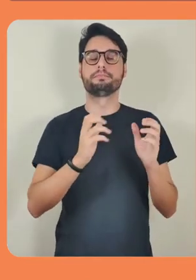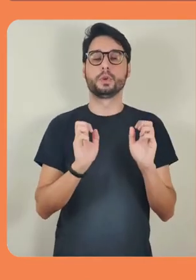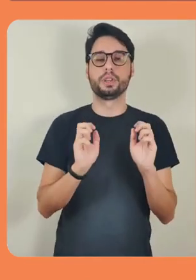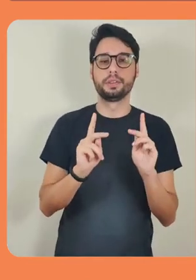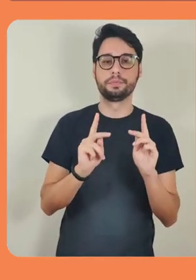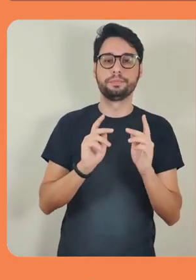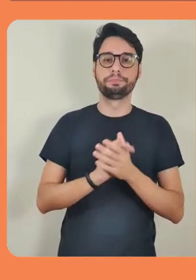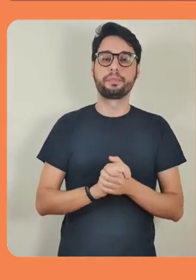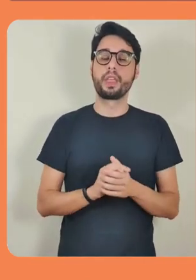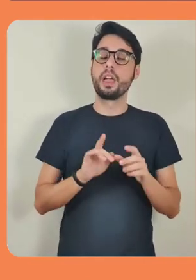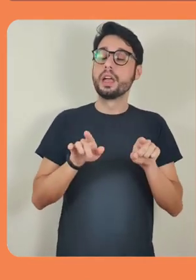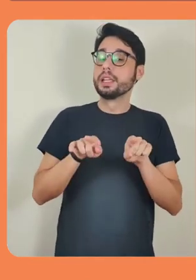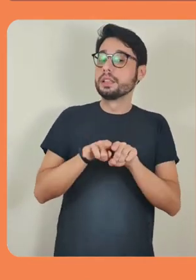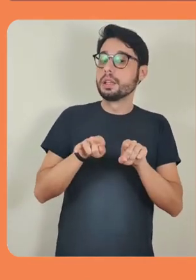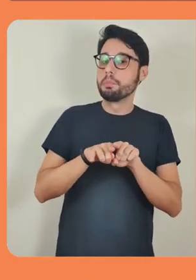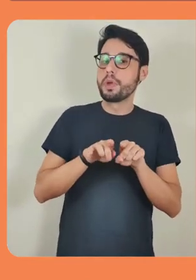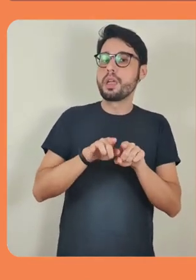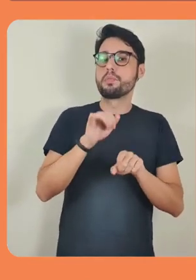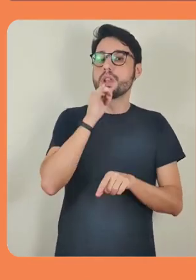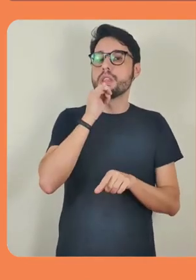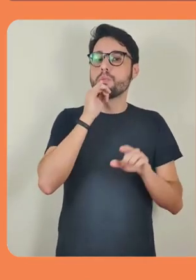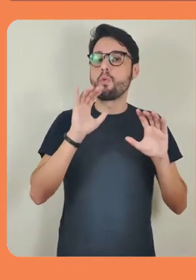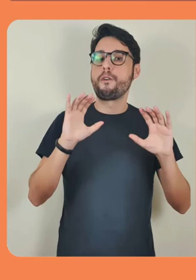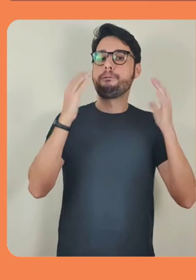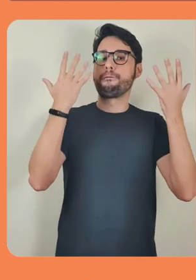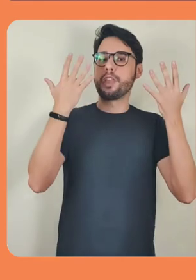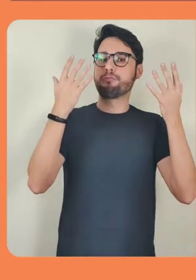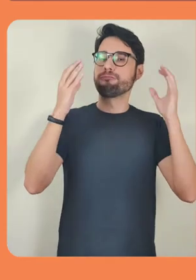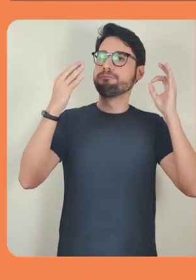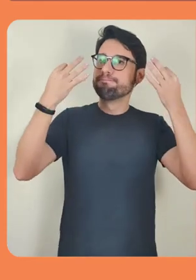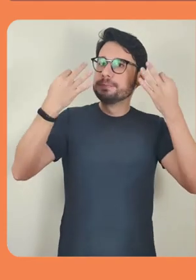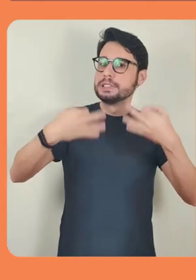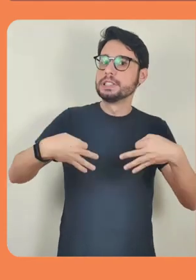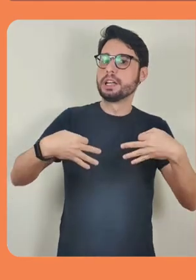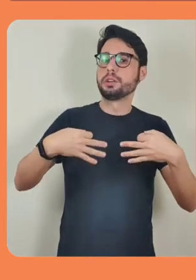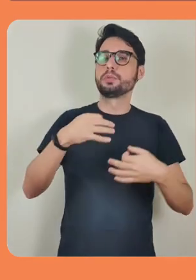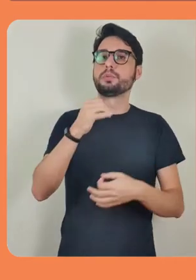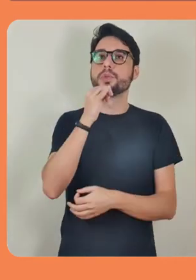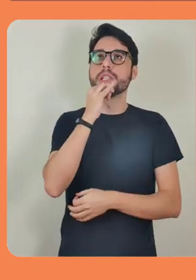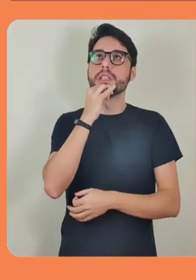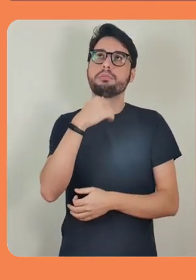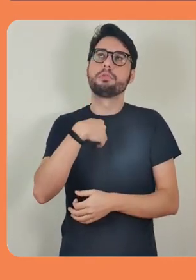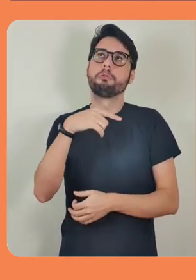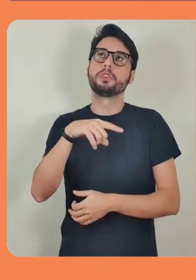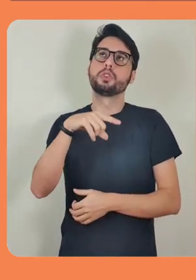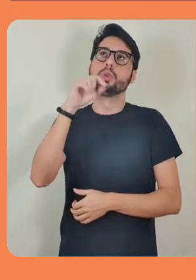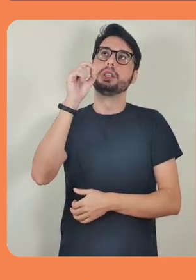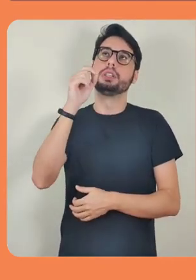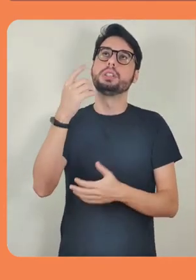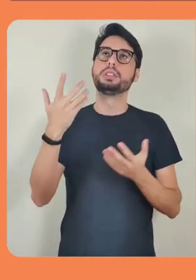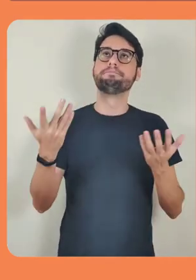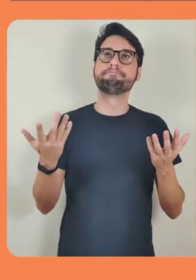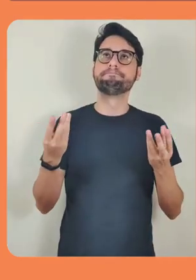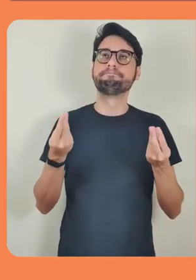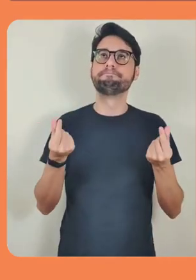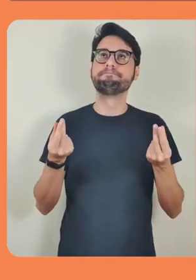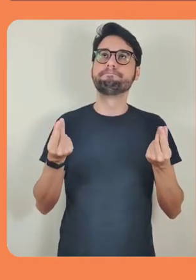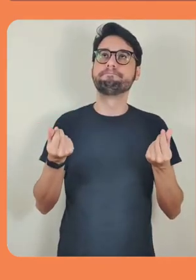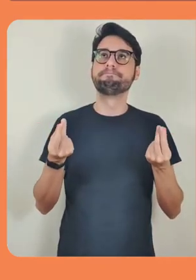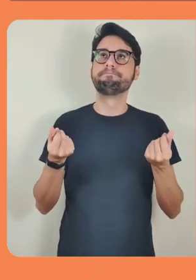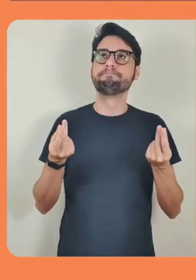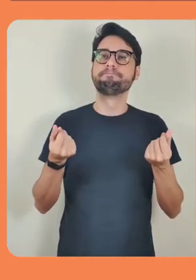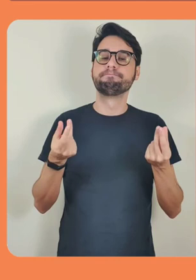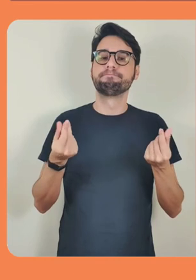base de dados o certo é ir a um evento específico que é o evento